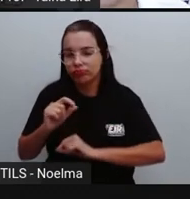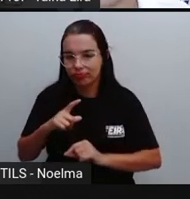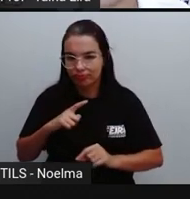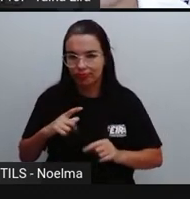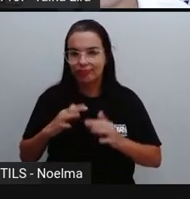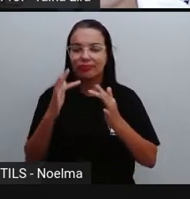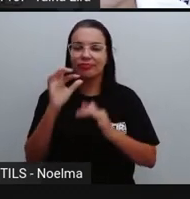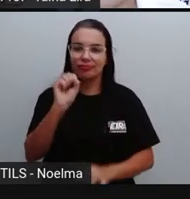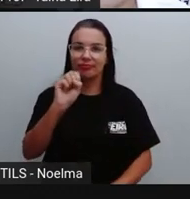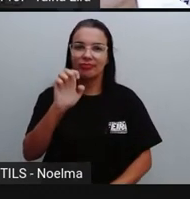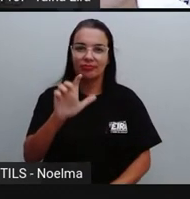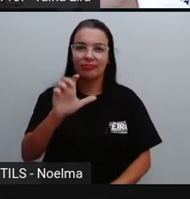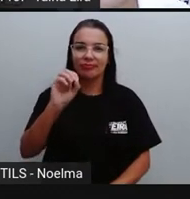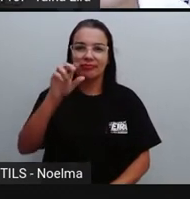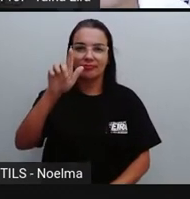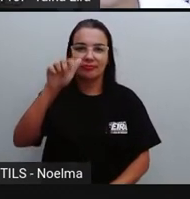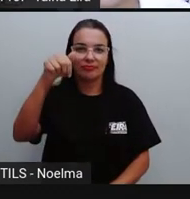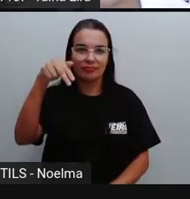próprio slogan, tá?